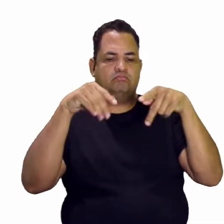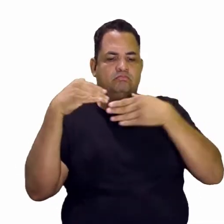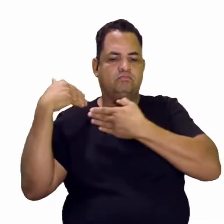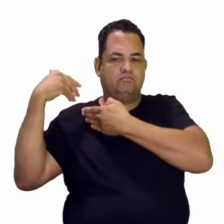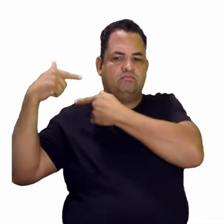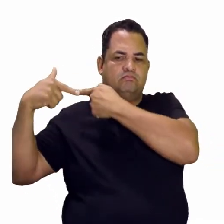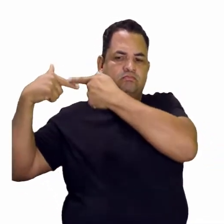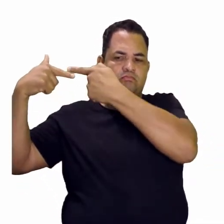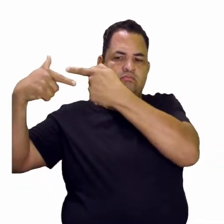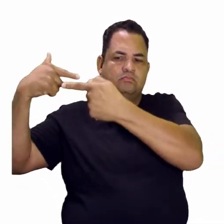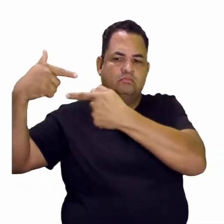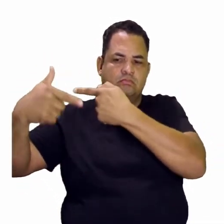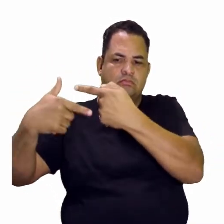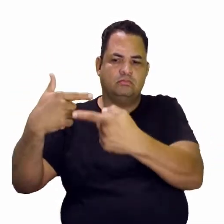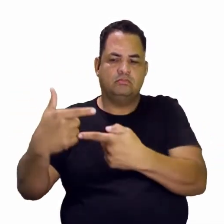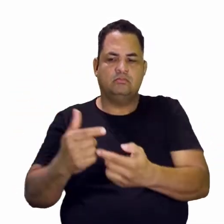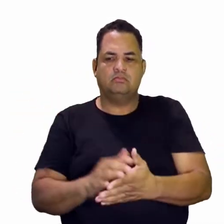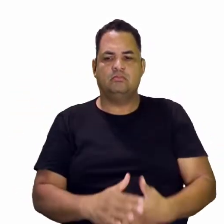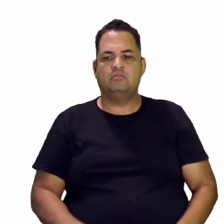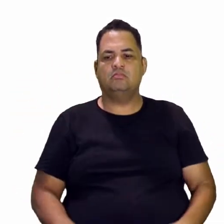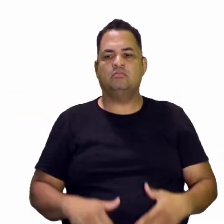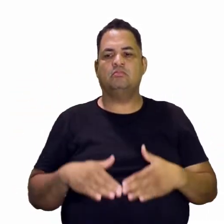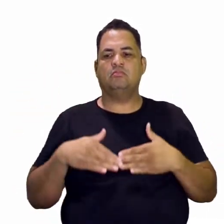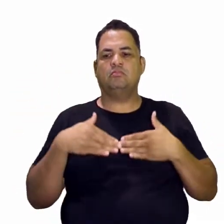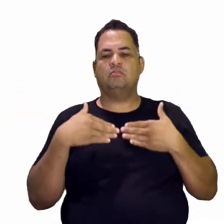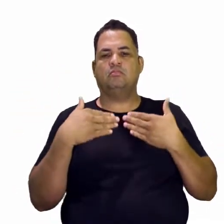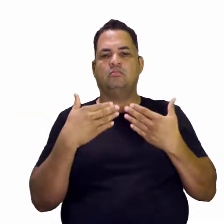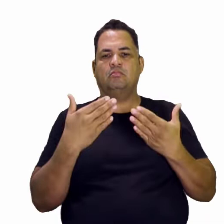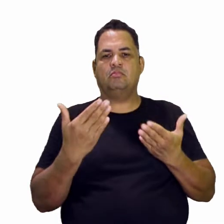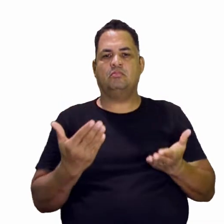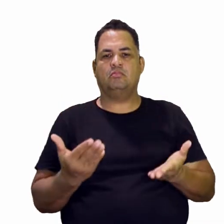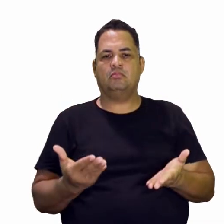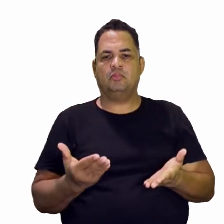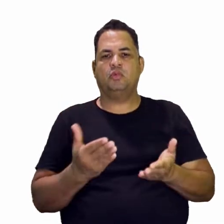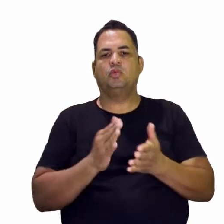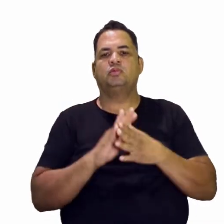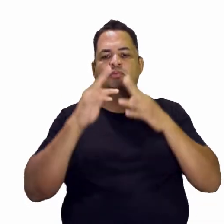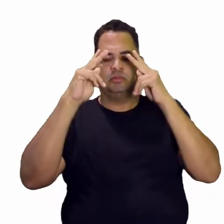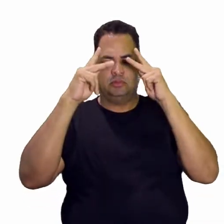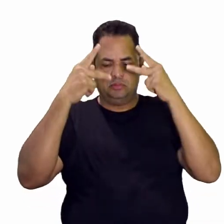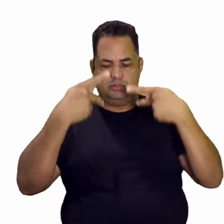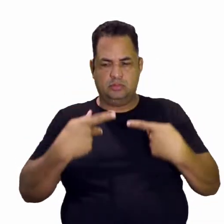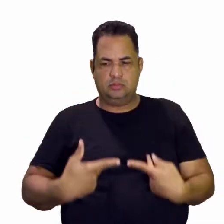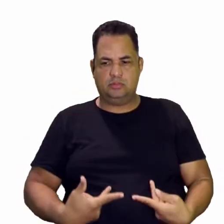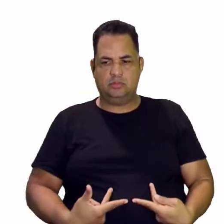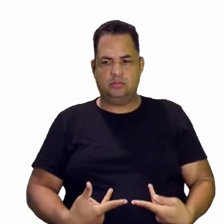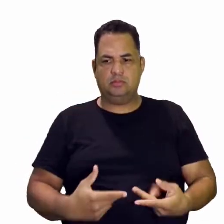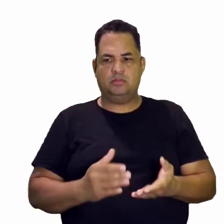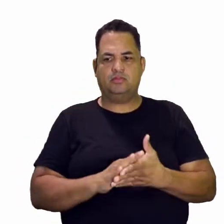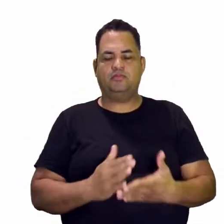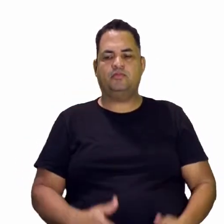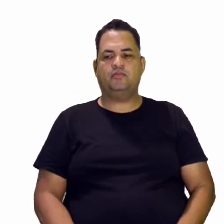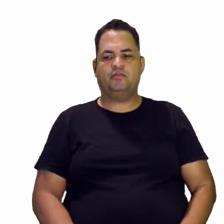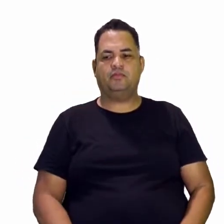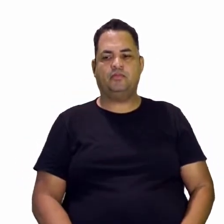civilização humana, tá? Quando que os seres humanos, tá? Os